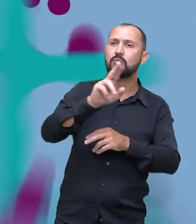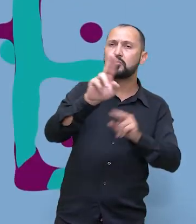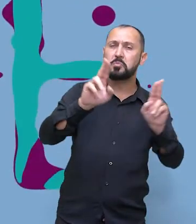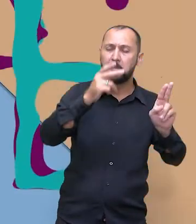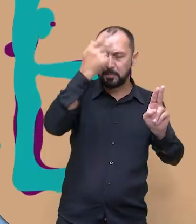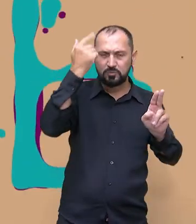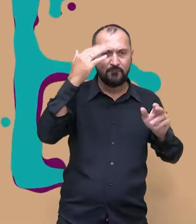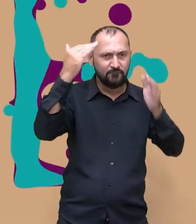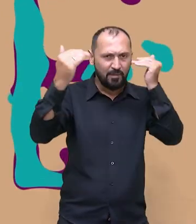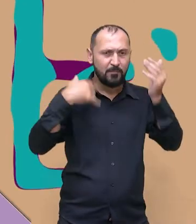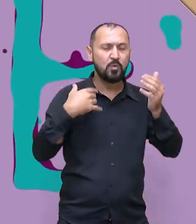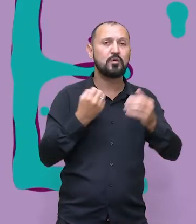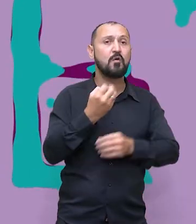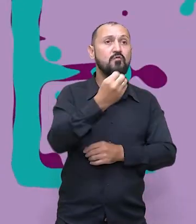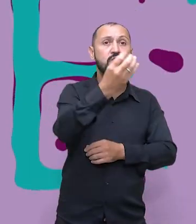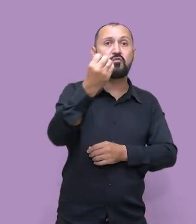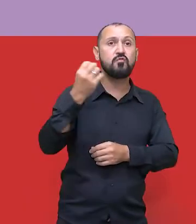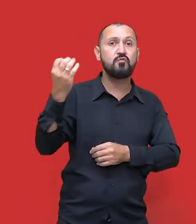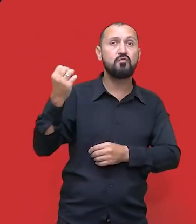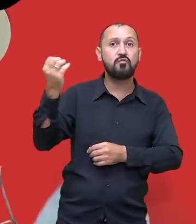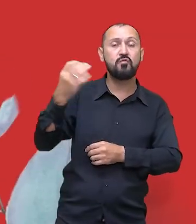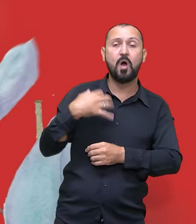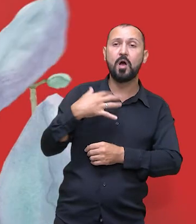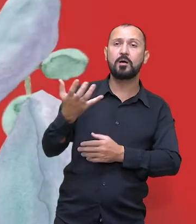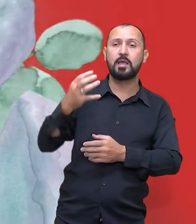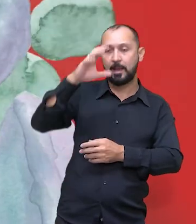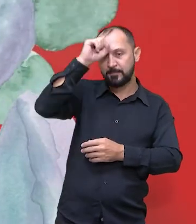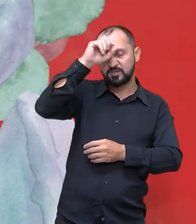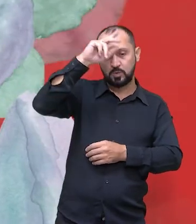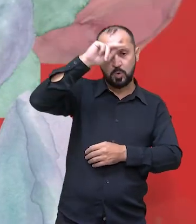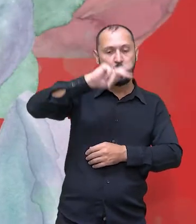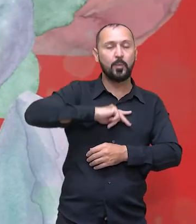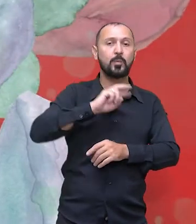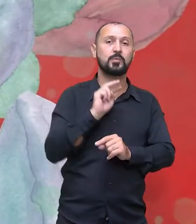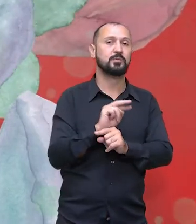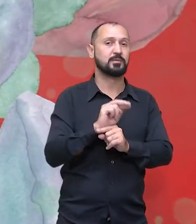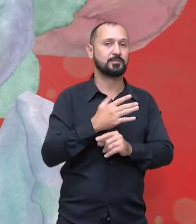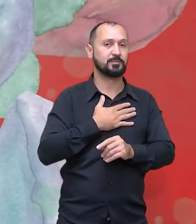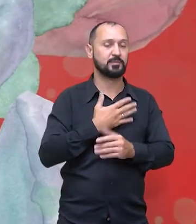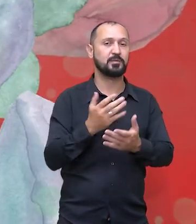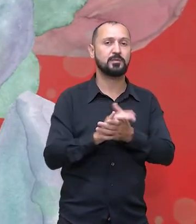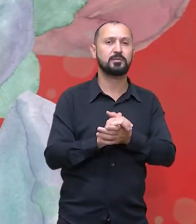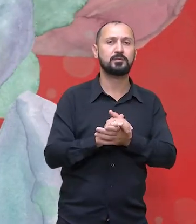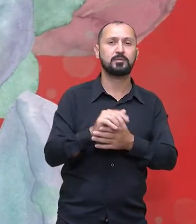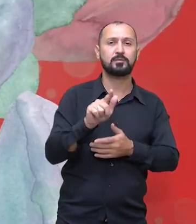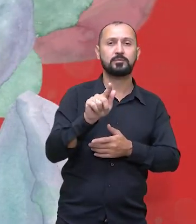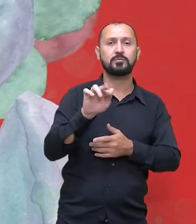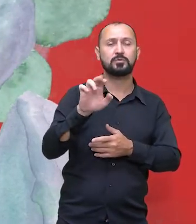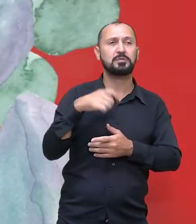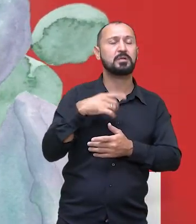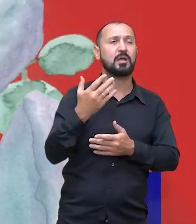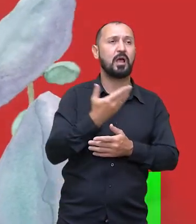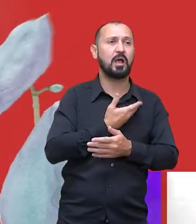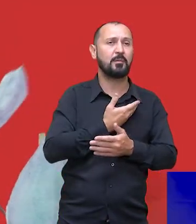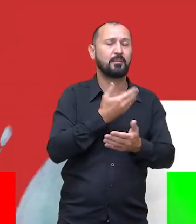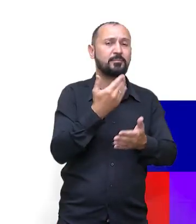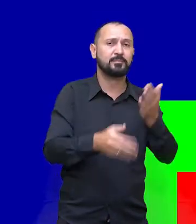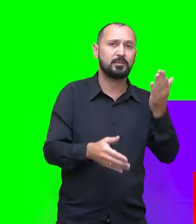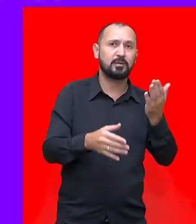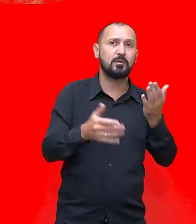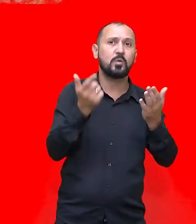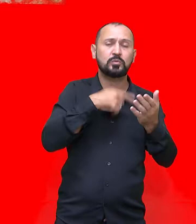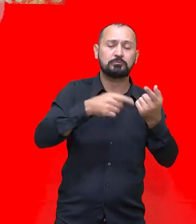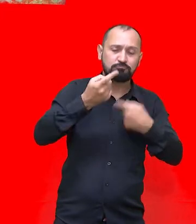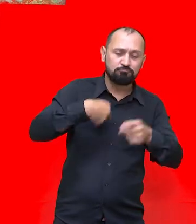conheci grandes nomes da dança, viajei muito e aprendi a cuidar de mim mesma. No Ginga, eu sofri grandes perdas